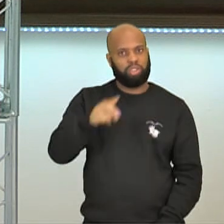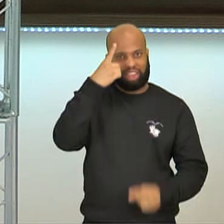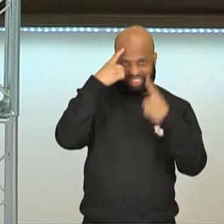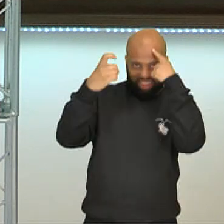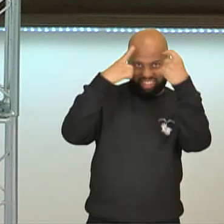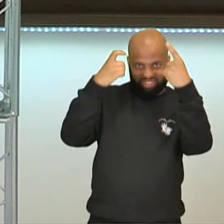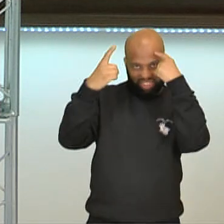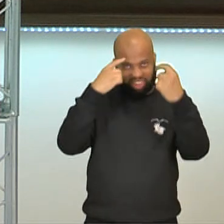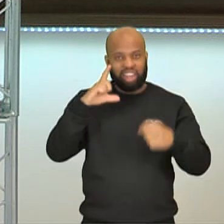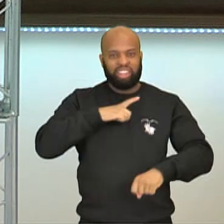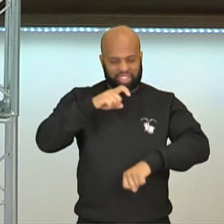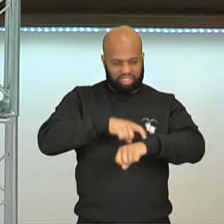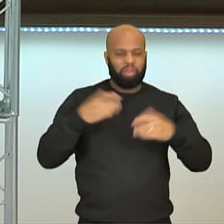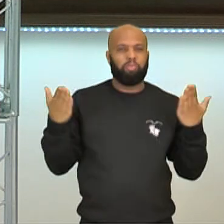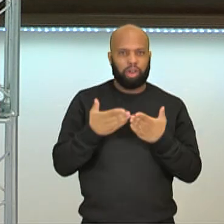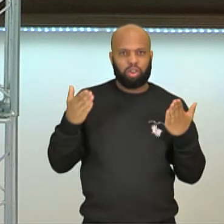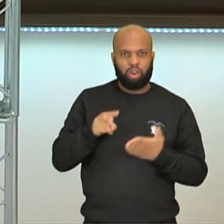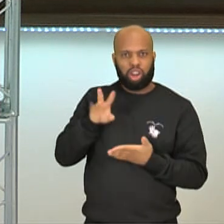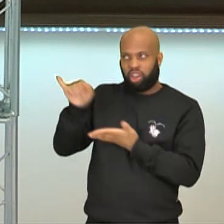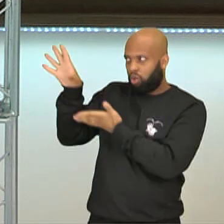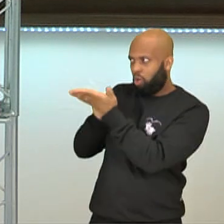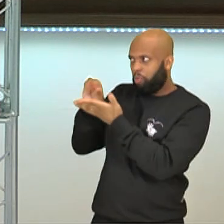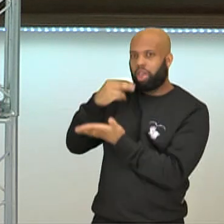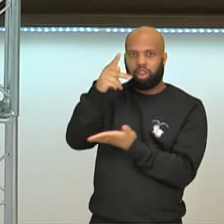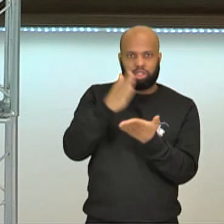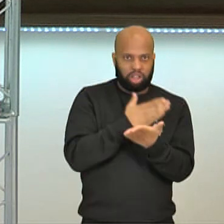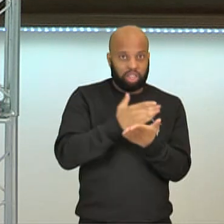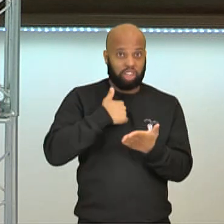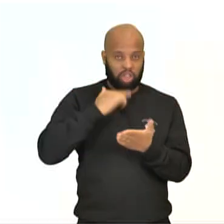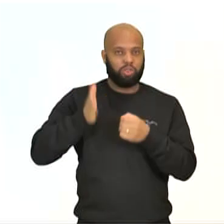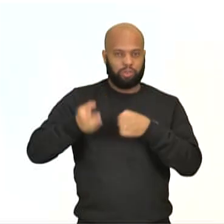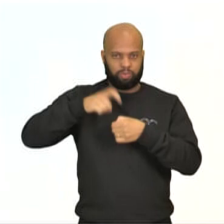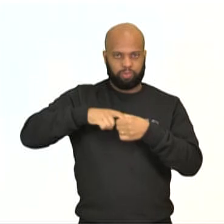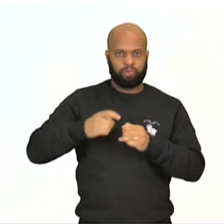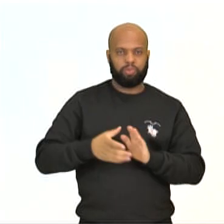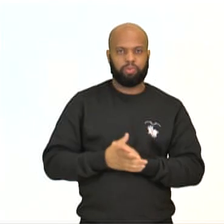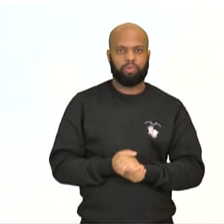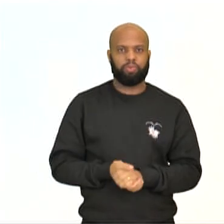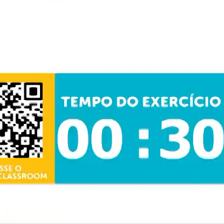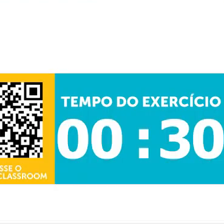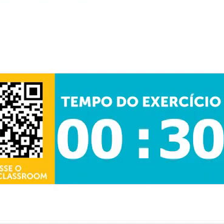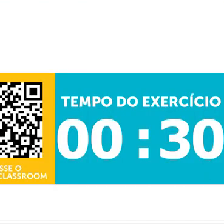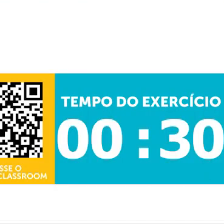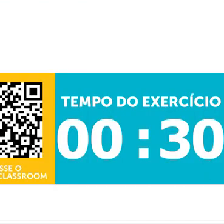criatividade. Você vai ter um tempinho agora para anotar no seu caderno e eu já retorno.